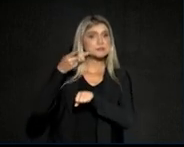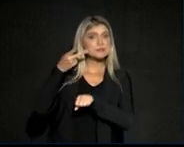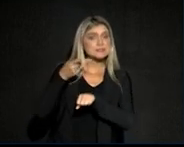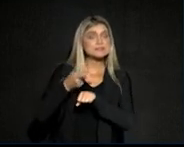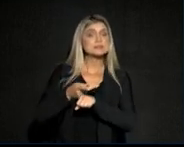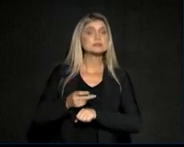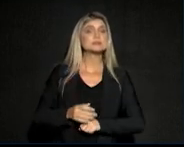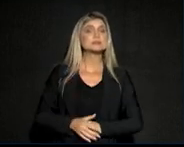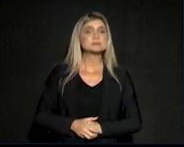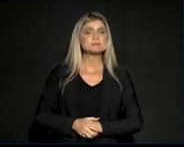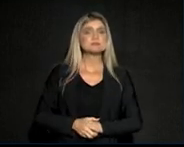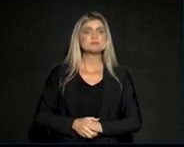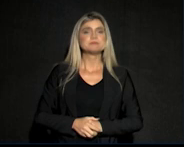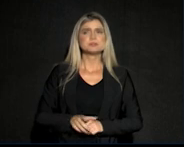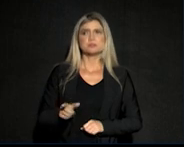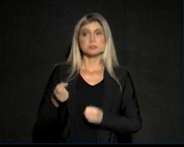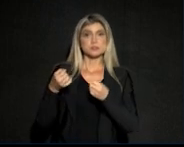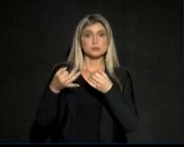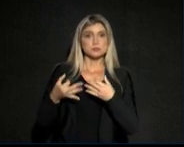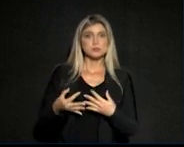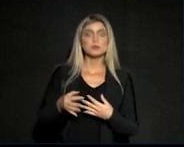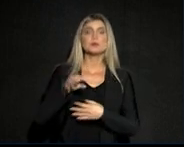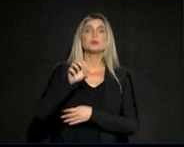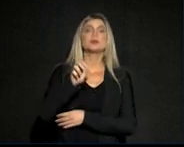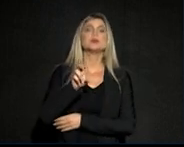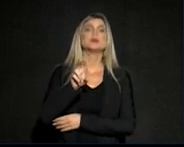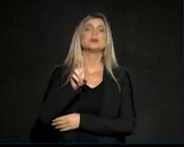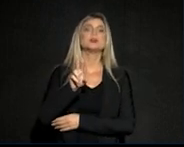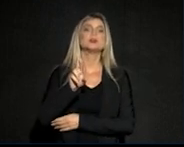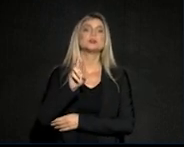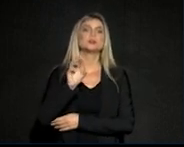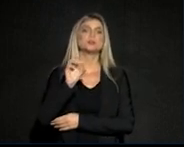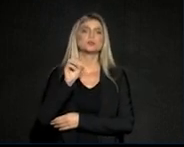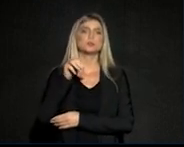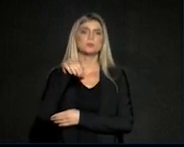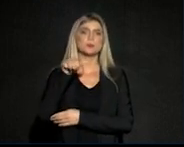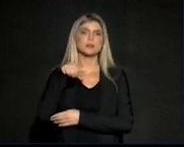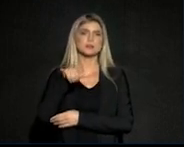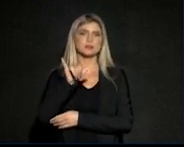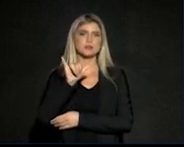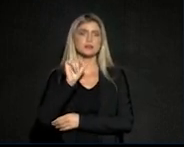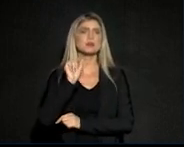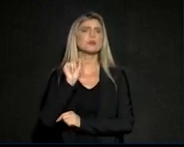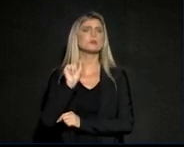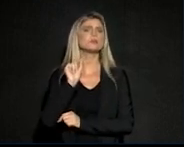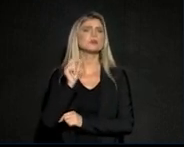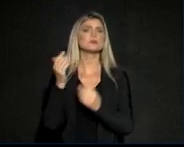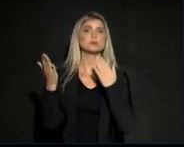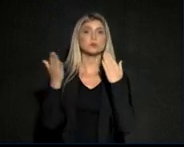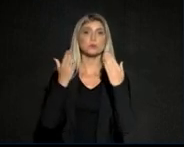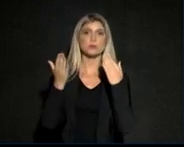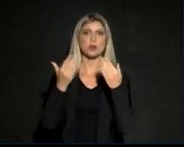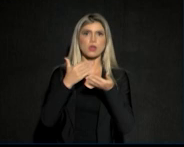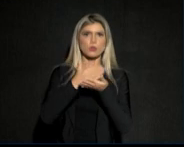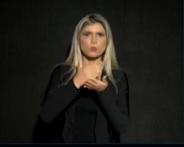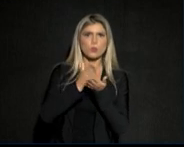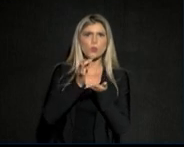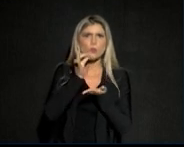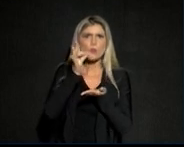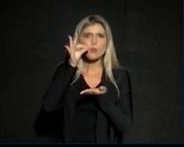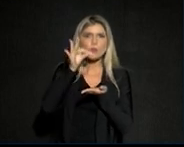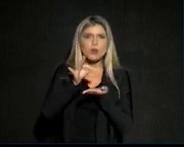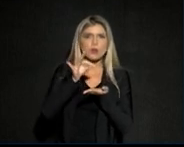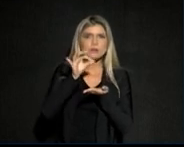que você colocou é da euromoney ela ilustra acho que como se fosse a cereja do bolo de uma trajetória que vem sendo